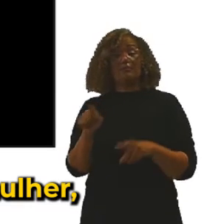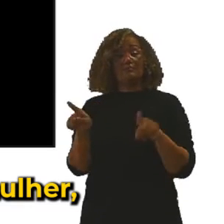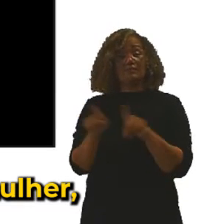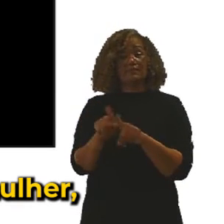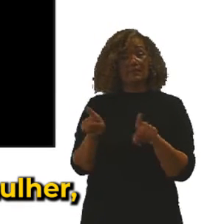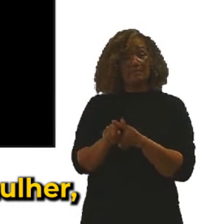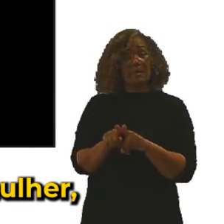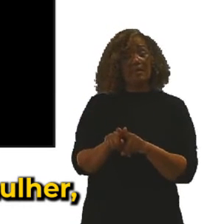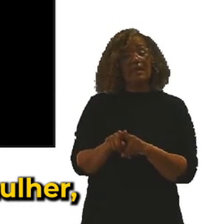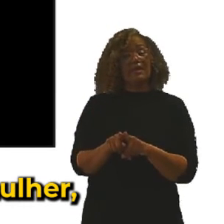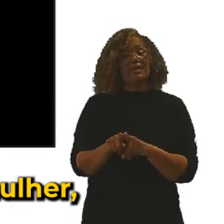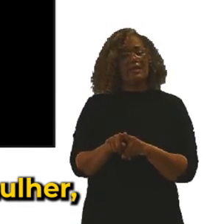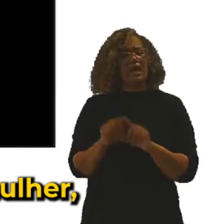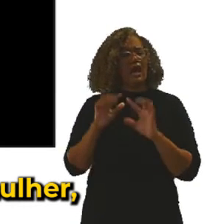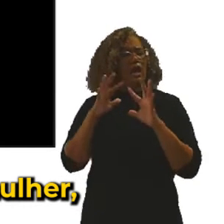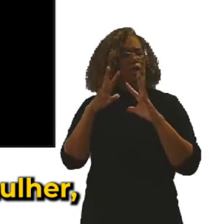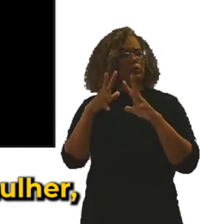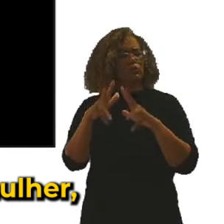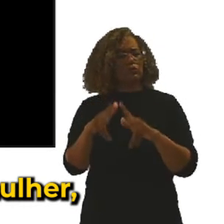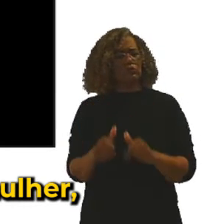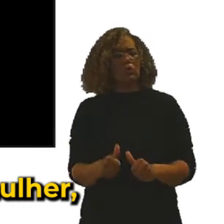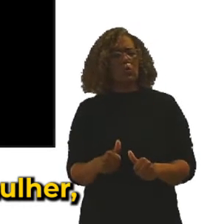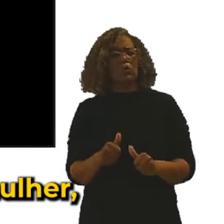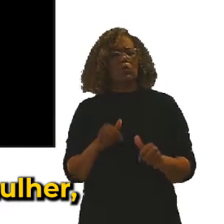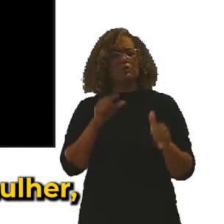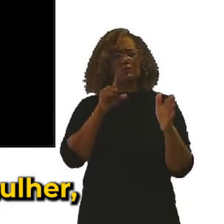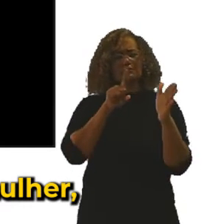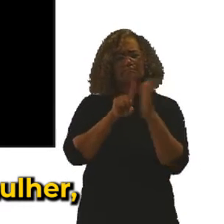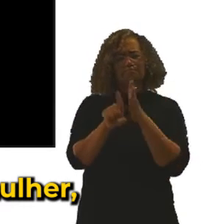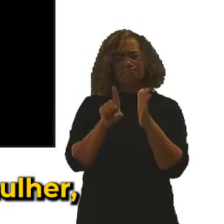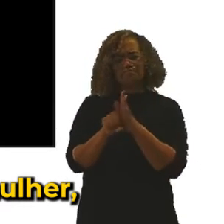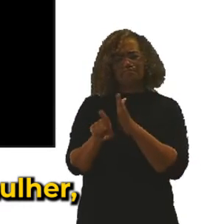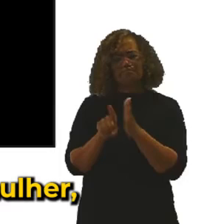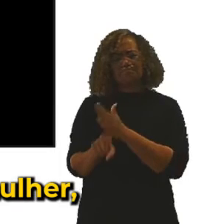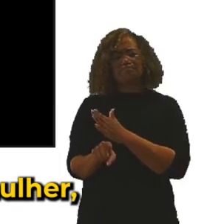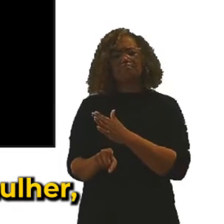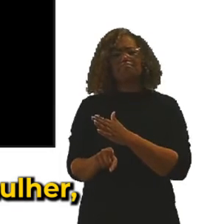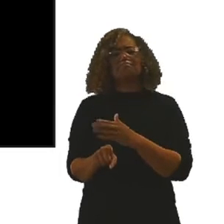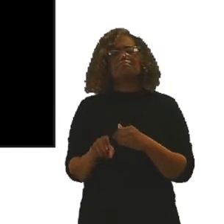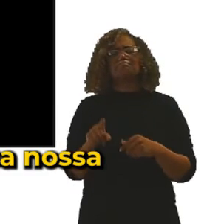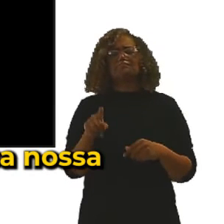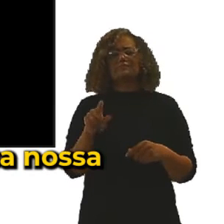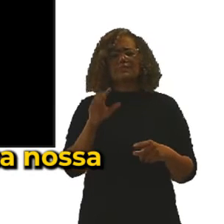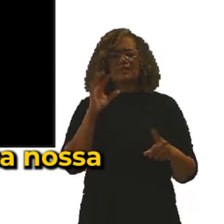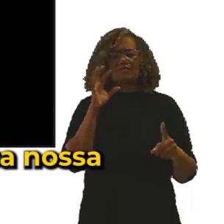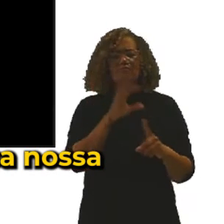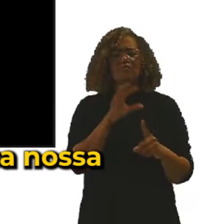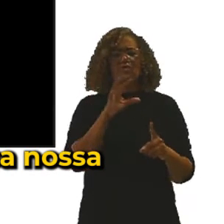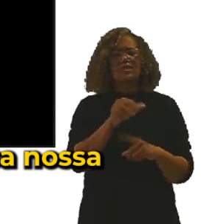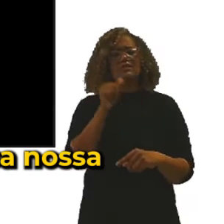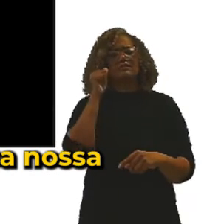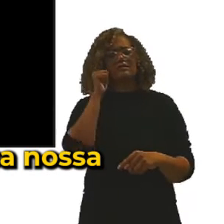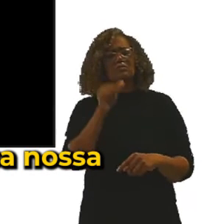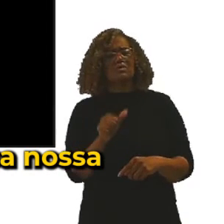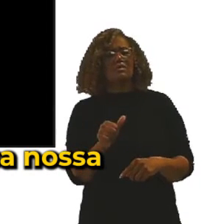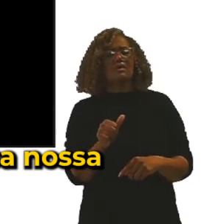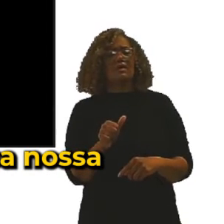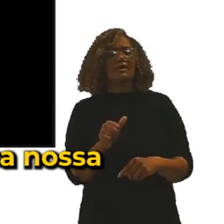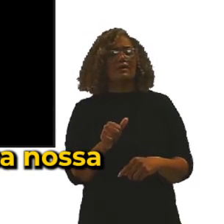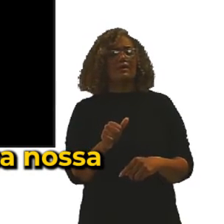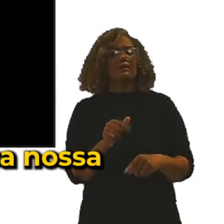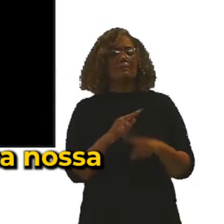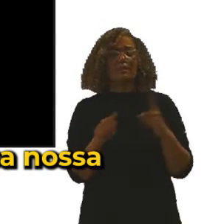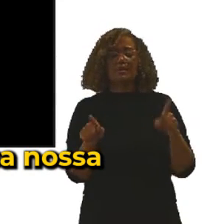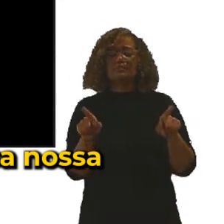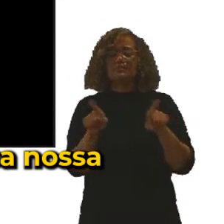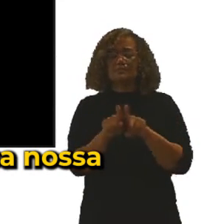neutralizando todas as questões e todos os fenômenos que circundam a mulher, assim como também contribui